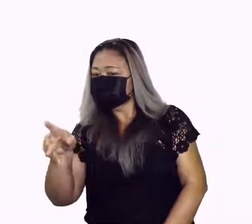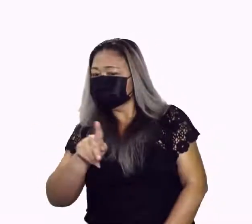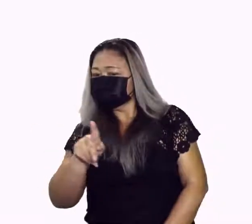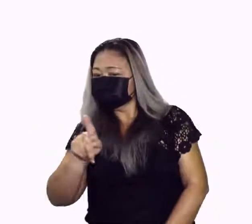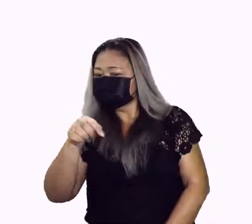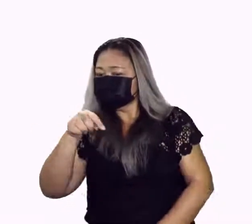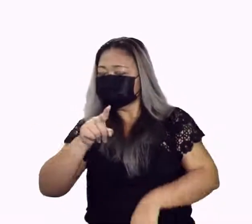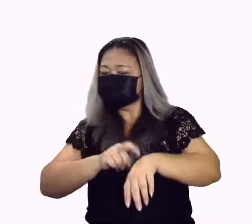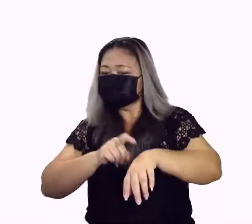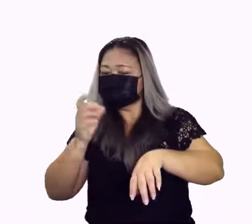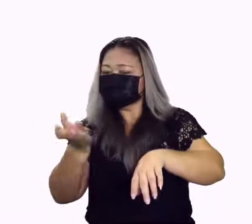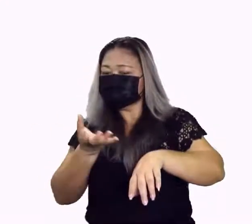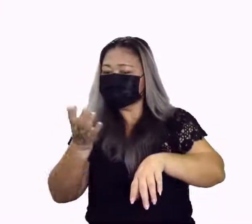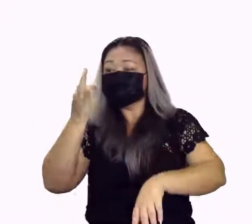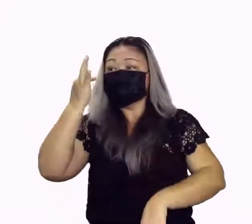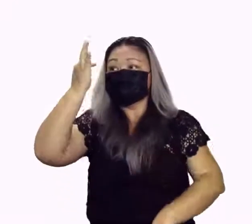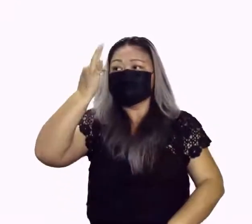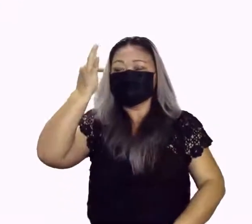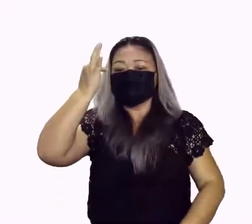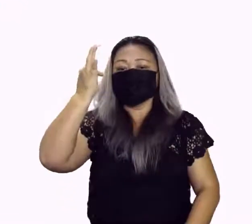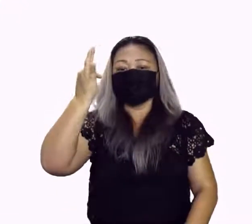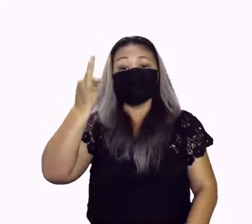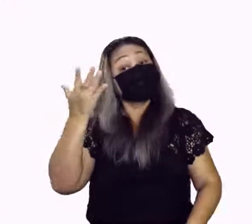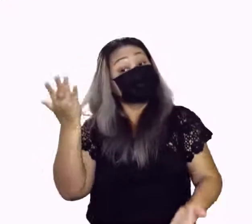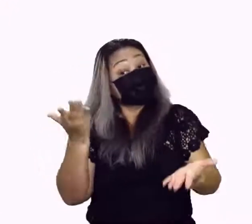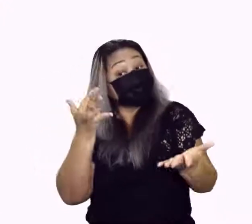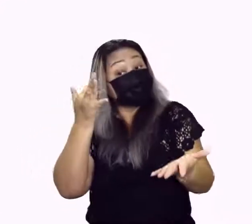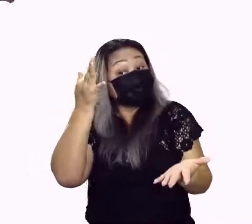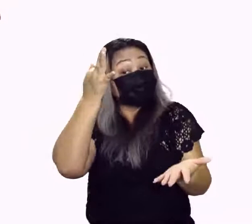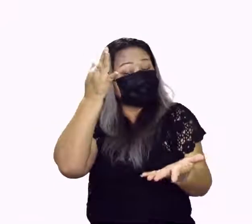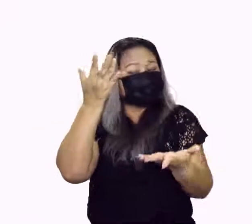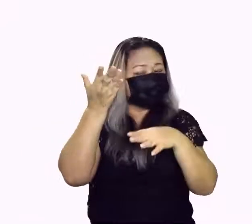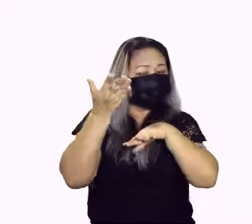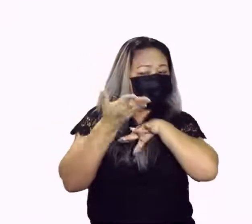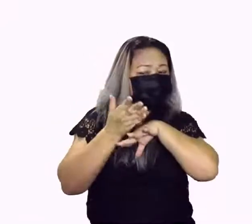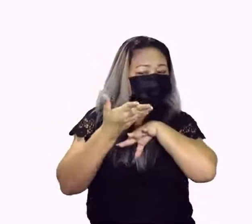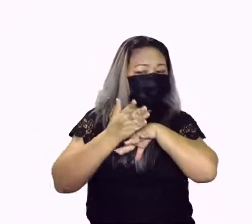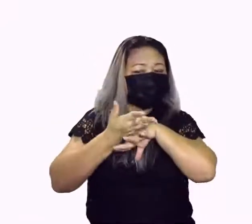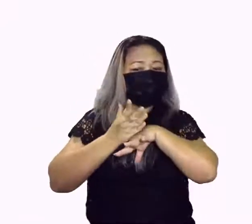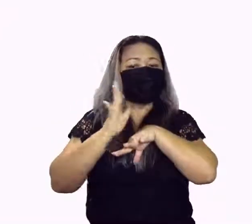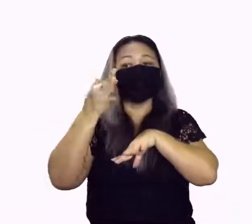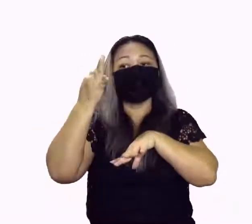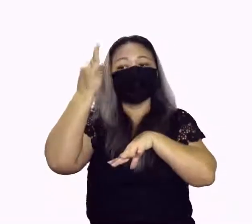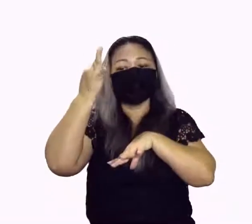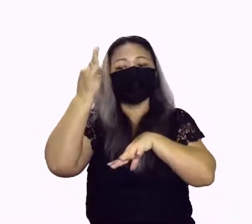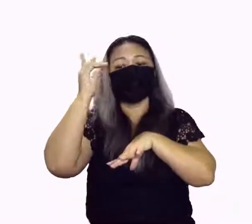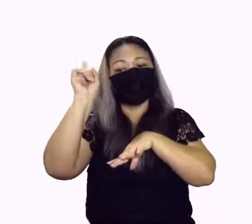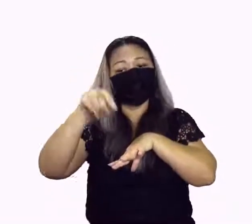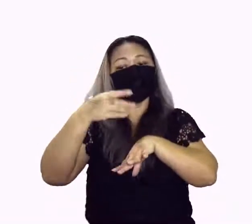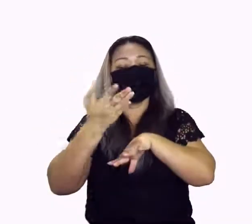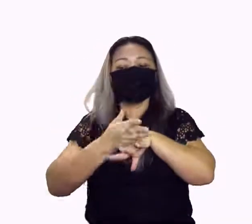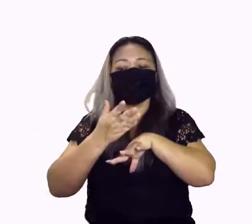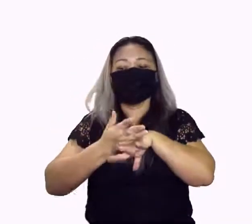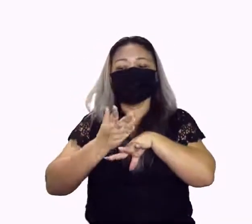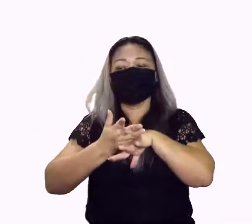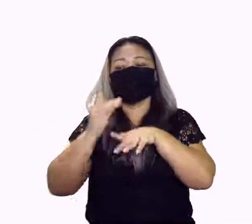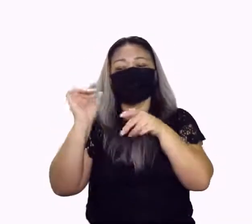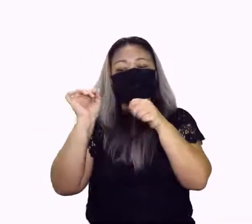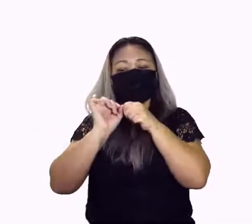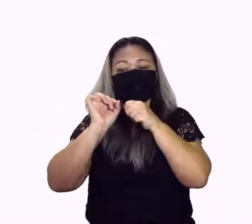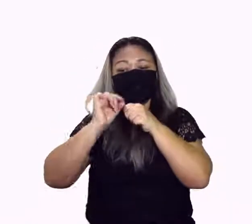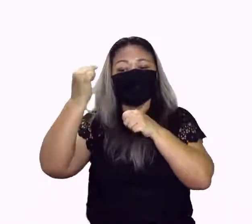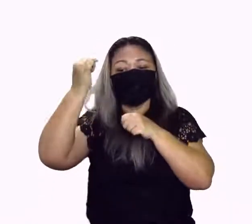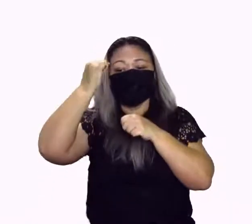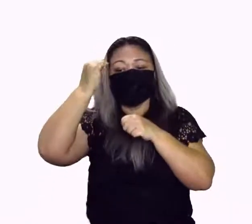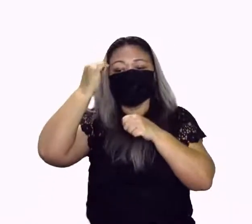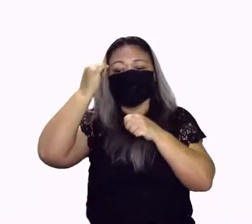momento. É filosofia, né? Vamos filosofar agora, praticar. Porque a filosofia em si é a prática da ação do